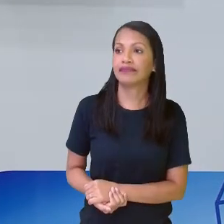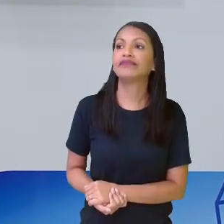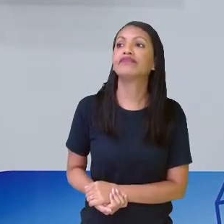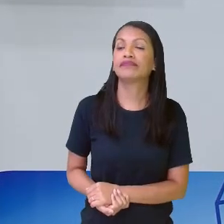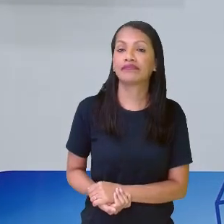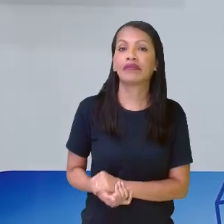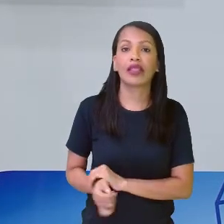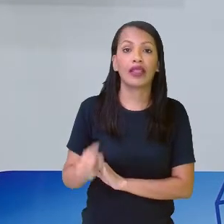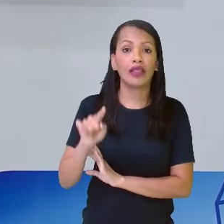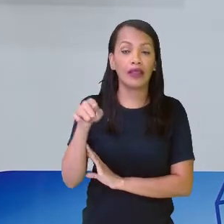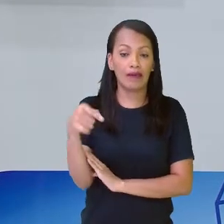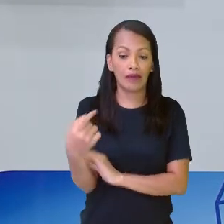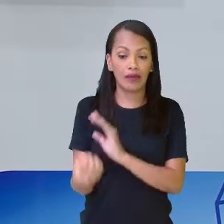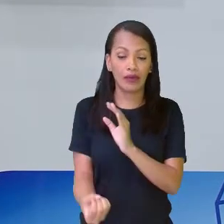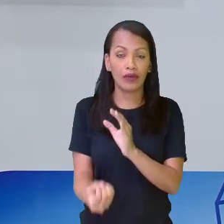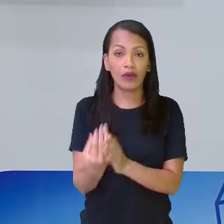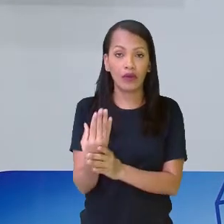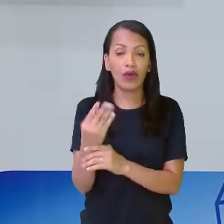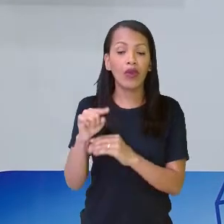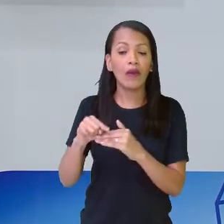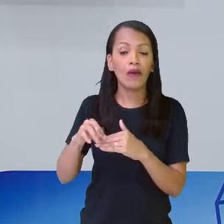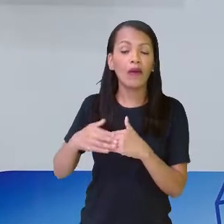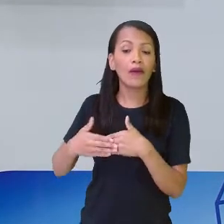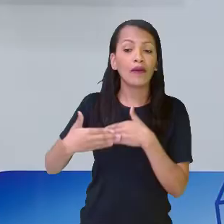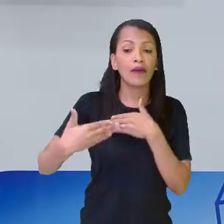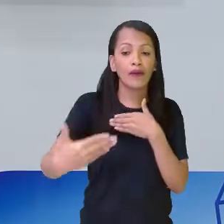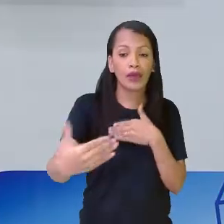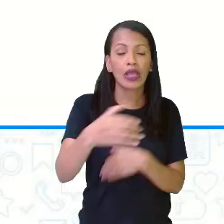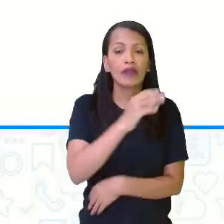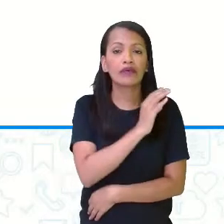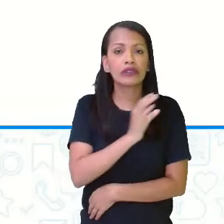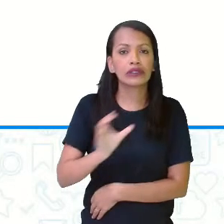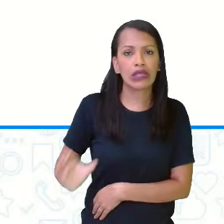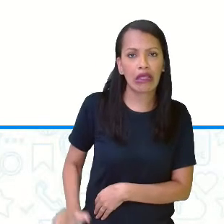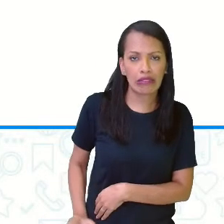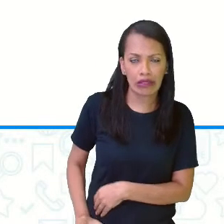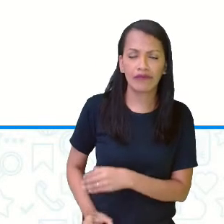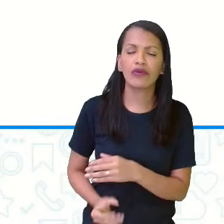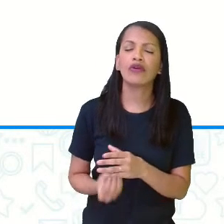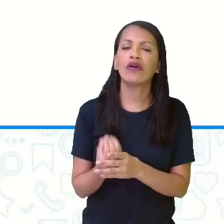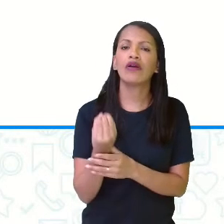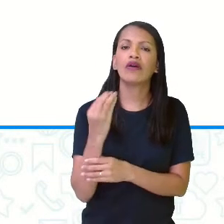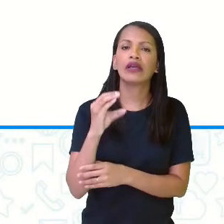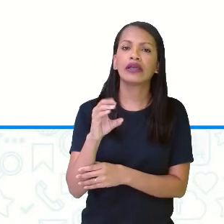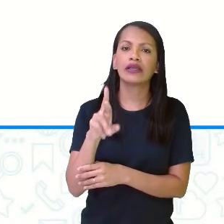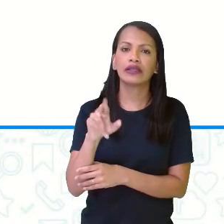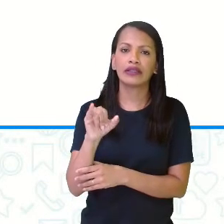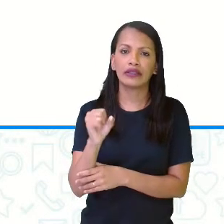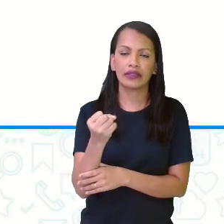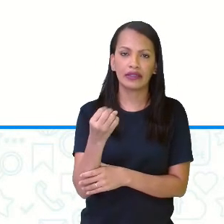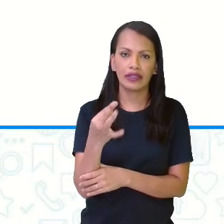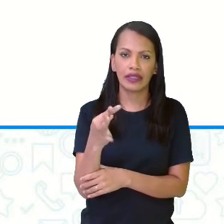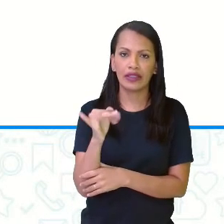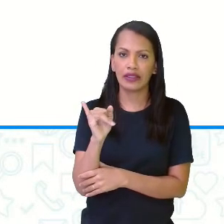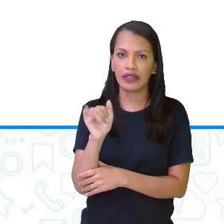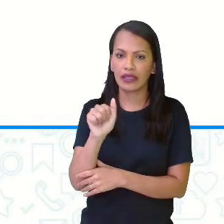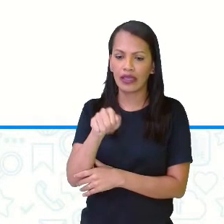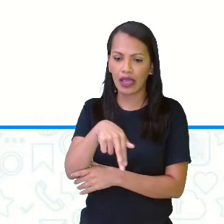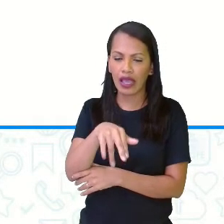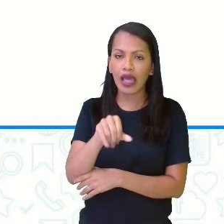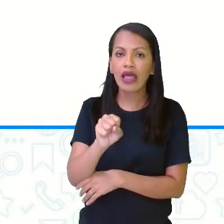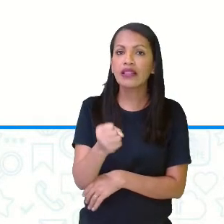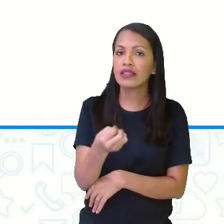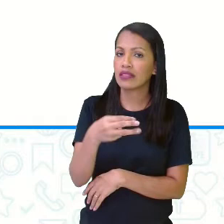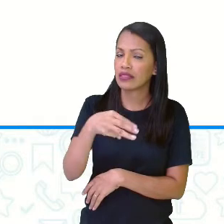Após o surgimento do cristianismo, entre os romanos, eles abandonaram o estilo grego clássico da